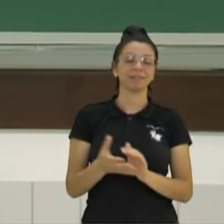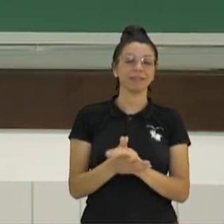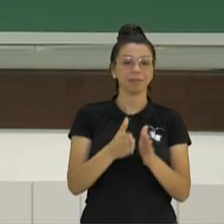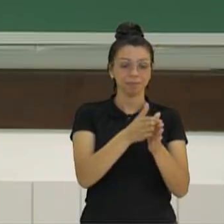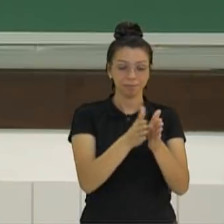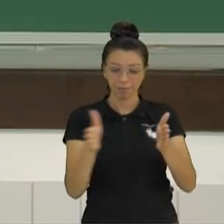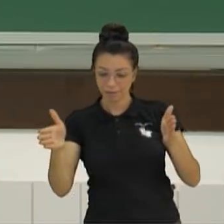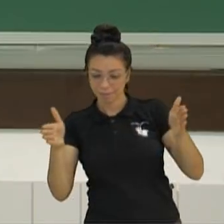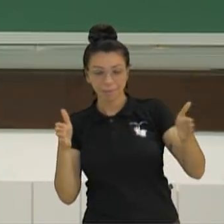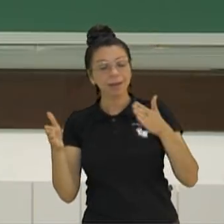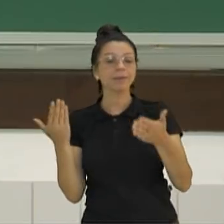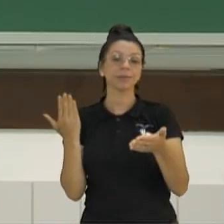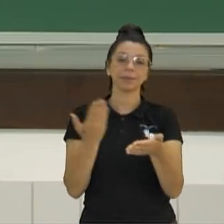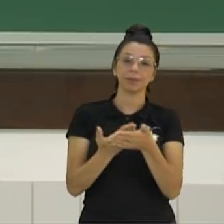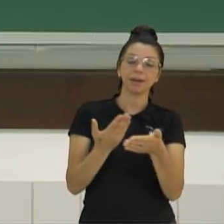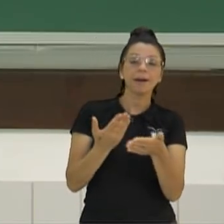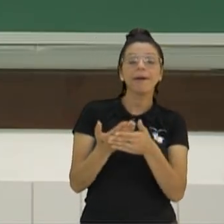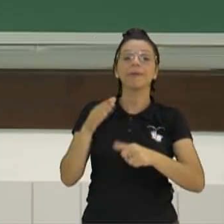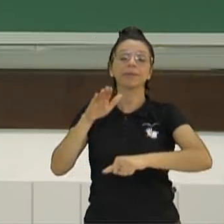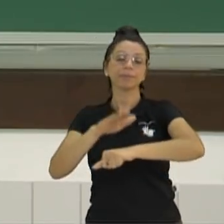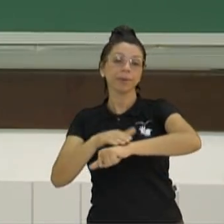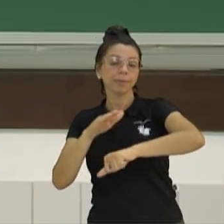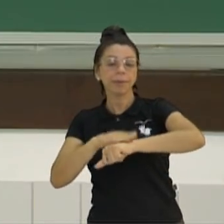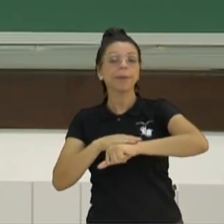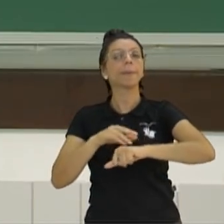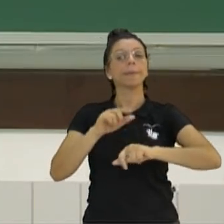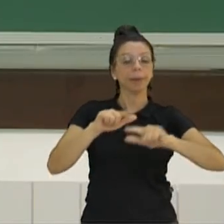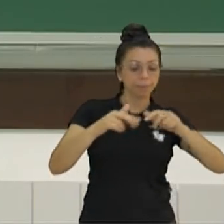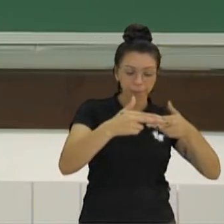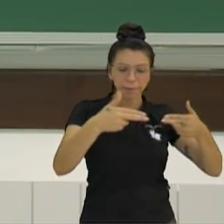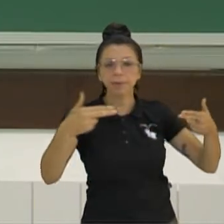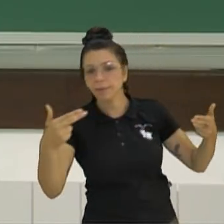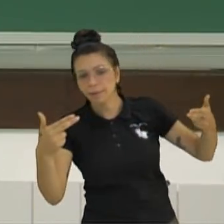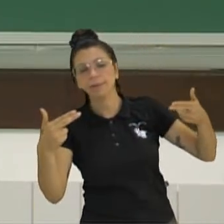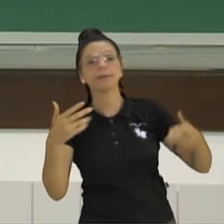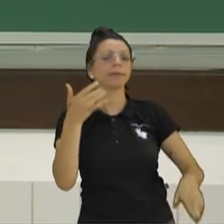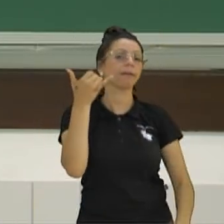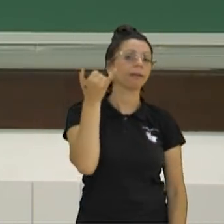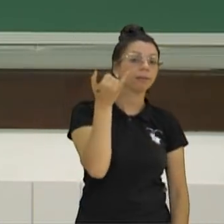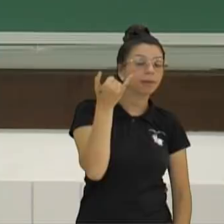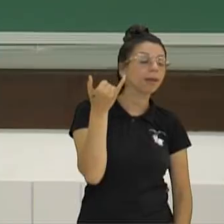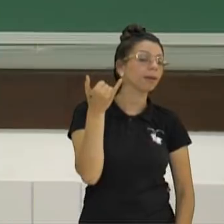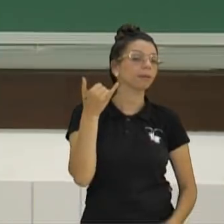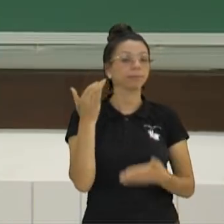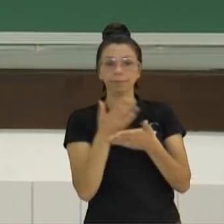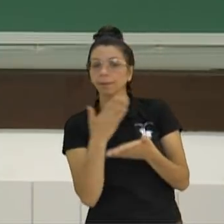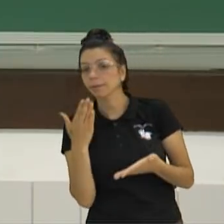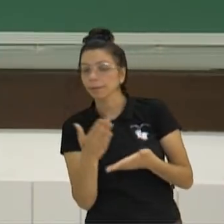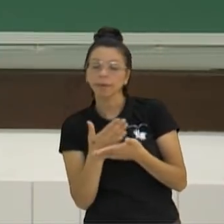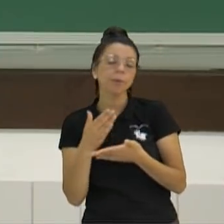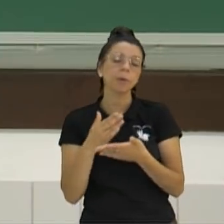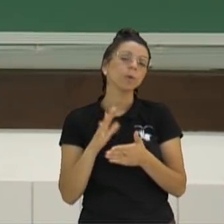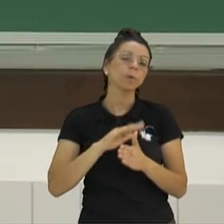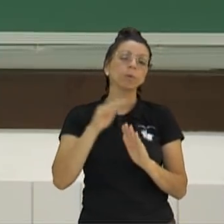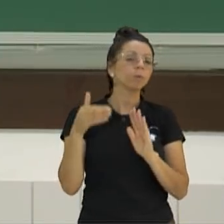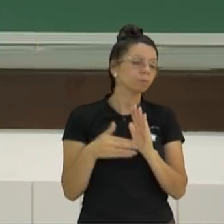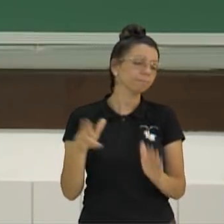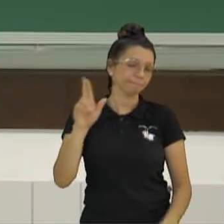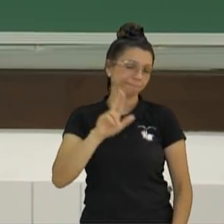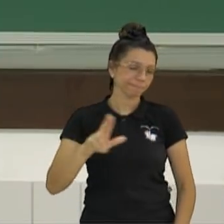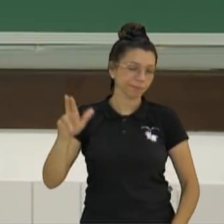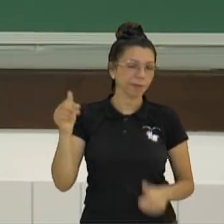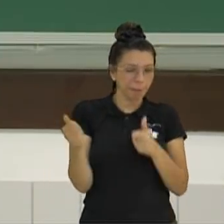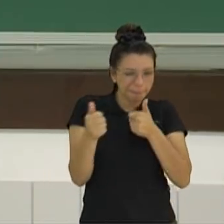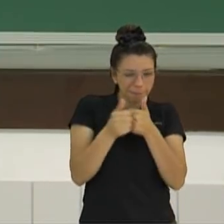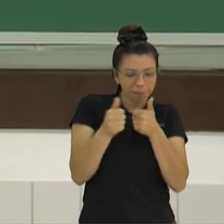período dessa aula, durante esse momento, pegue seu material, pegue sua caneta, tudo que você vai usar, coloque aí ao seu lado, para